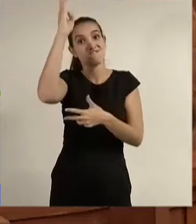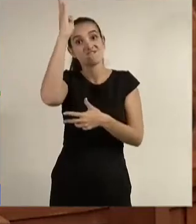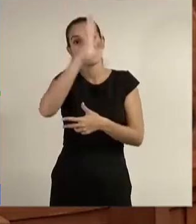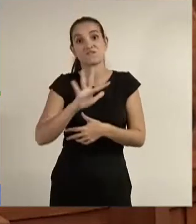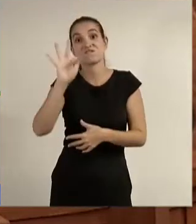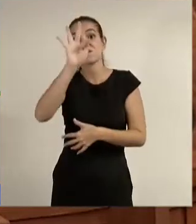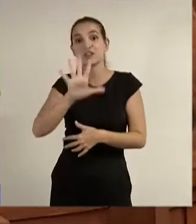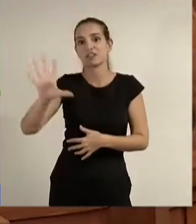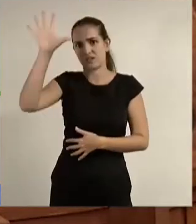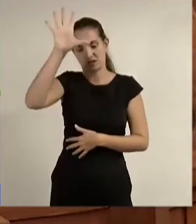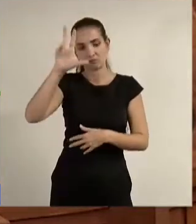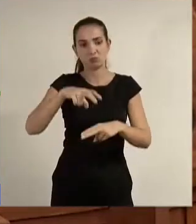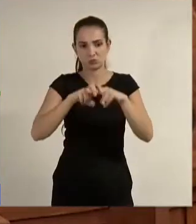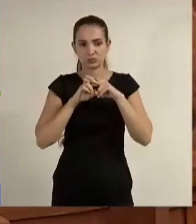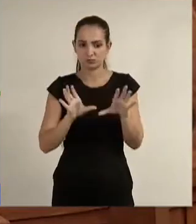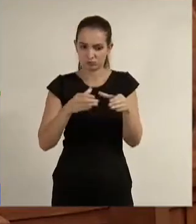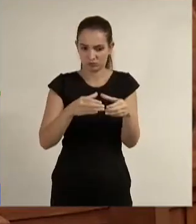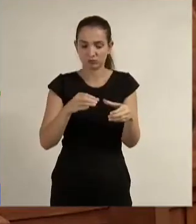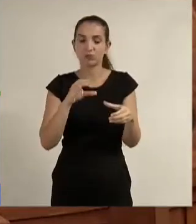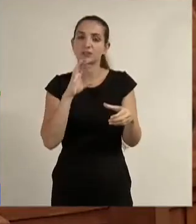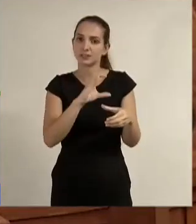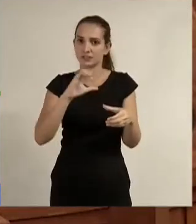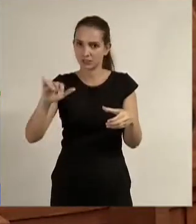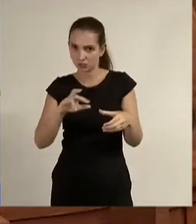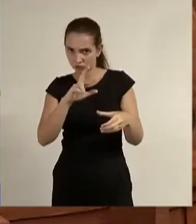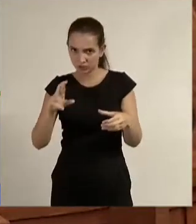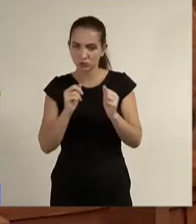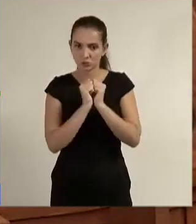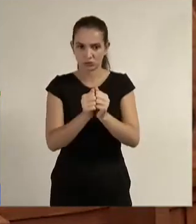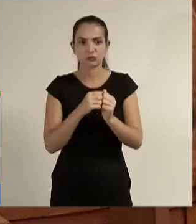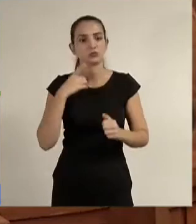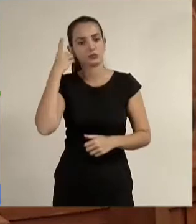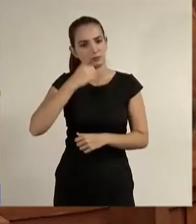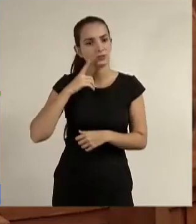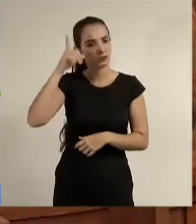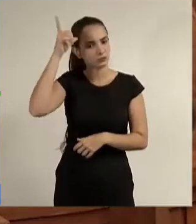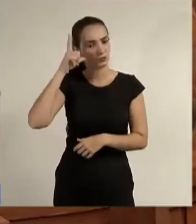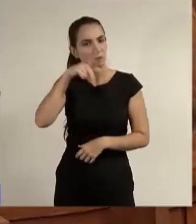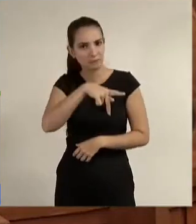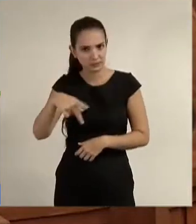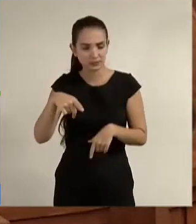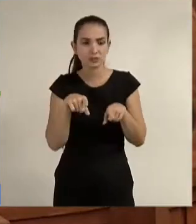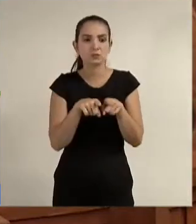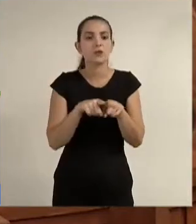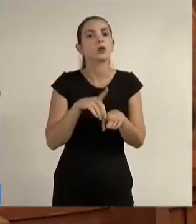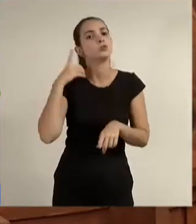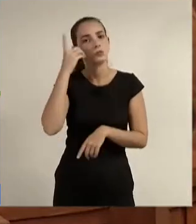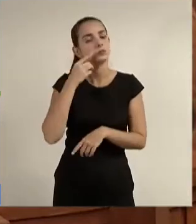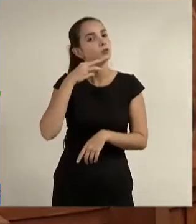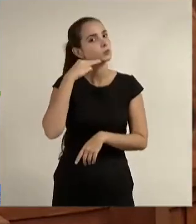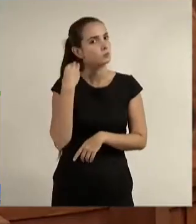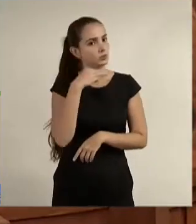e Redação, pelos deputados Lídio Lopes, que é o nosso presidente, deputado Marçal Filho,